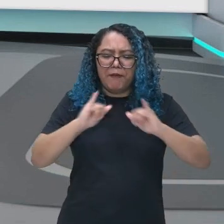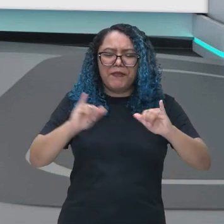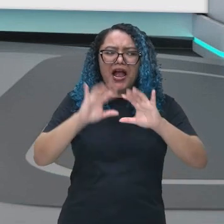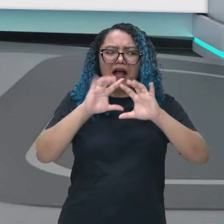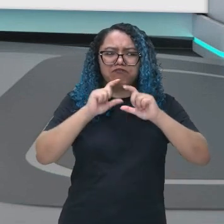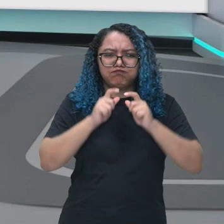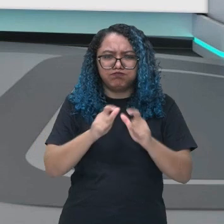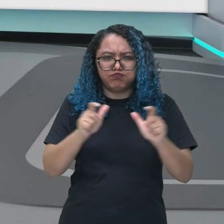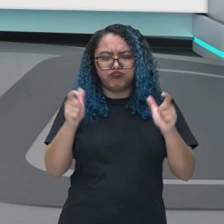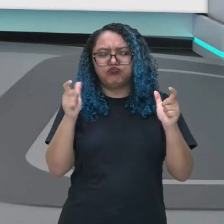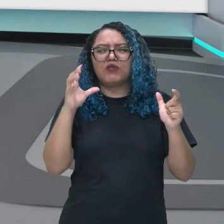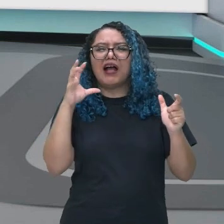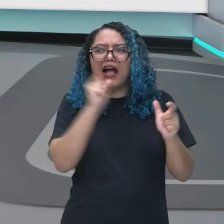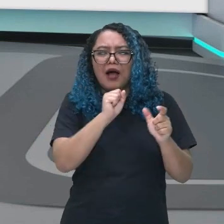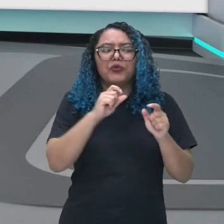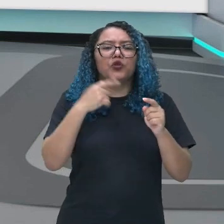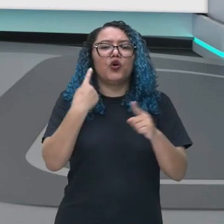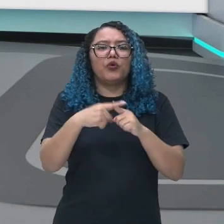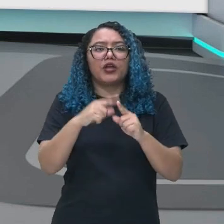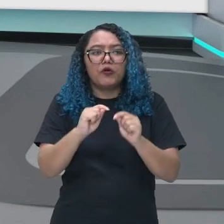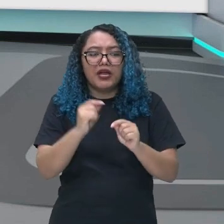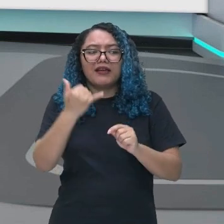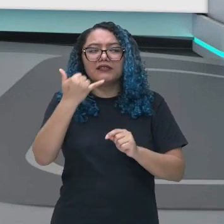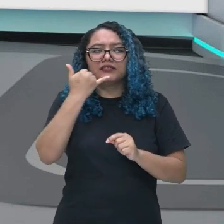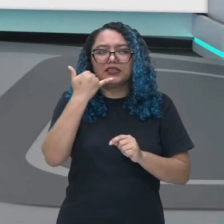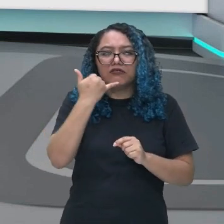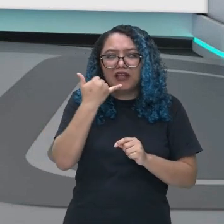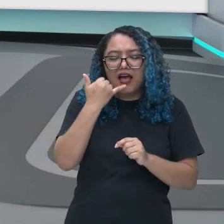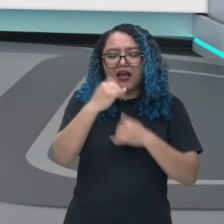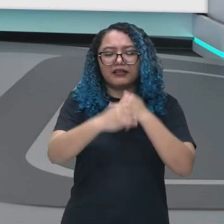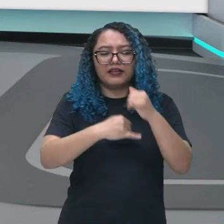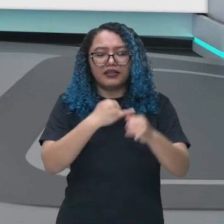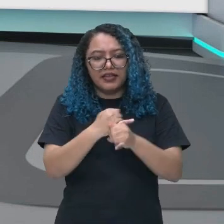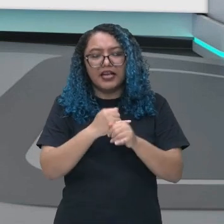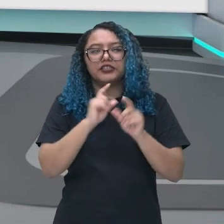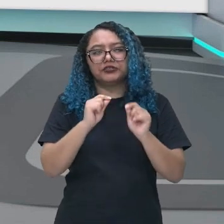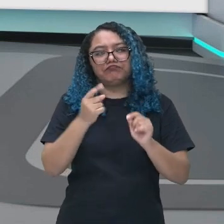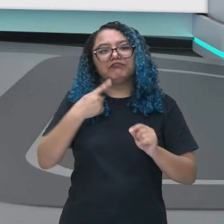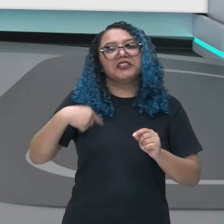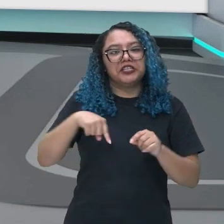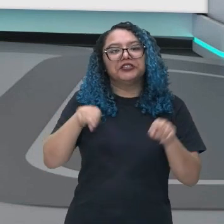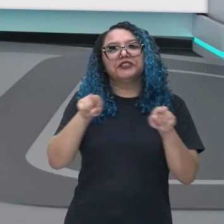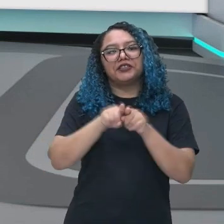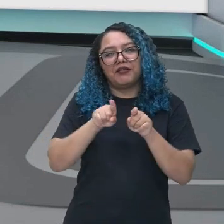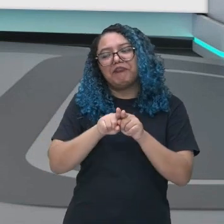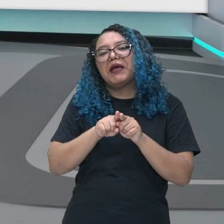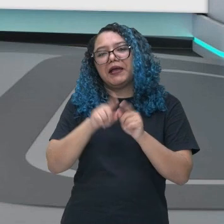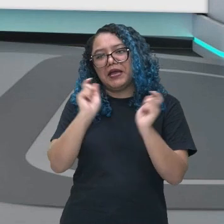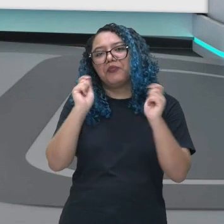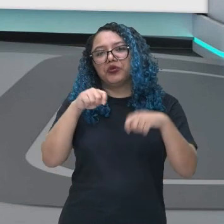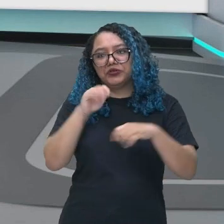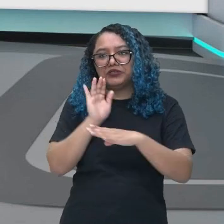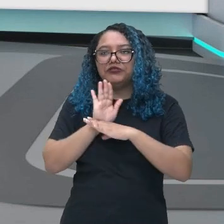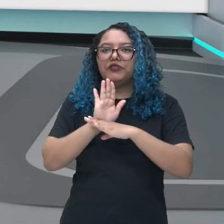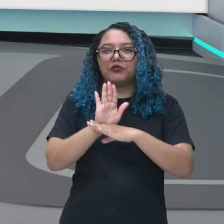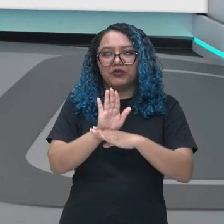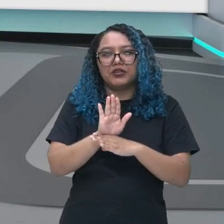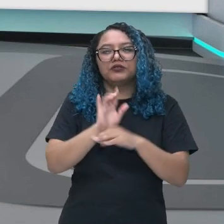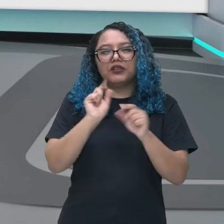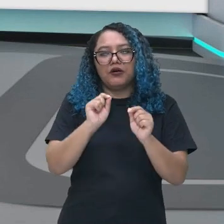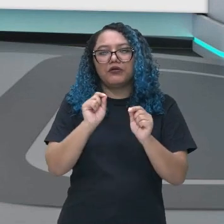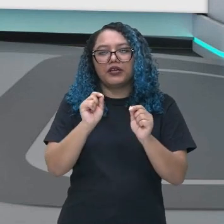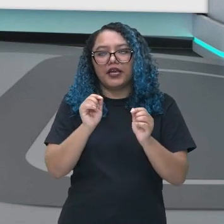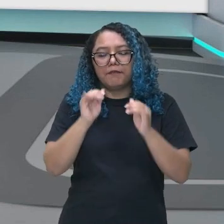internet, com o celular nas nossas mãos, a gente consegue também contribuir, aqui, ó, com a questão